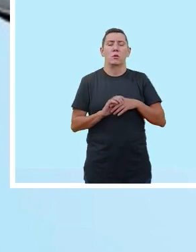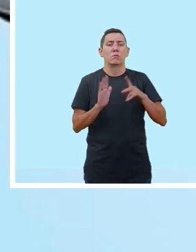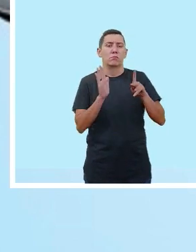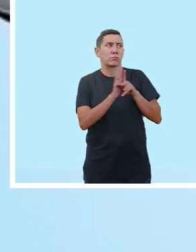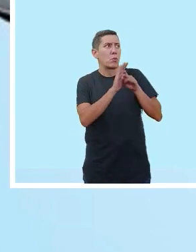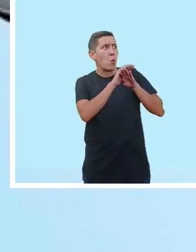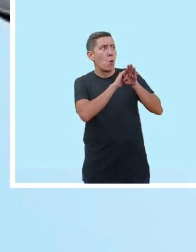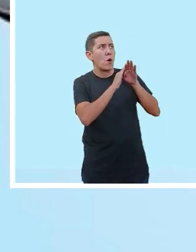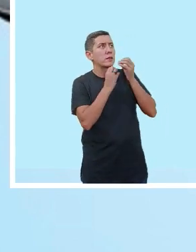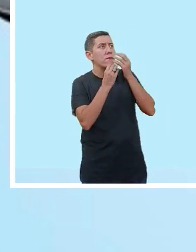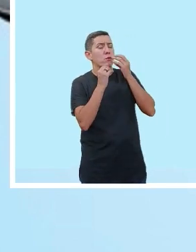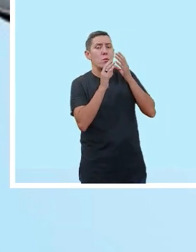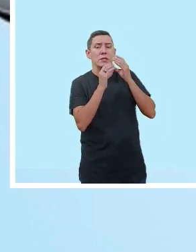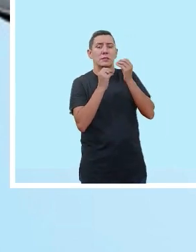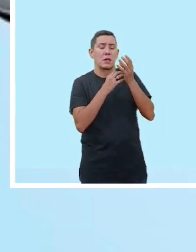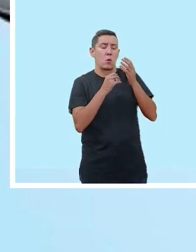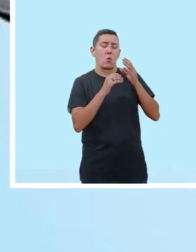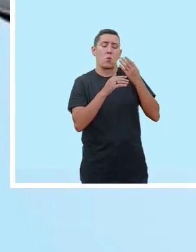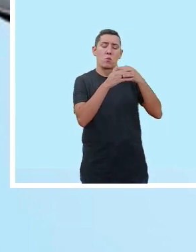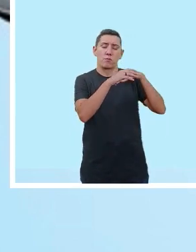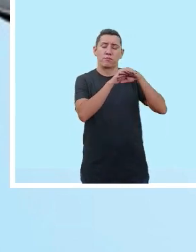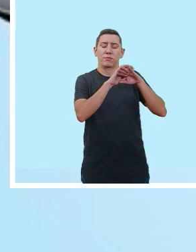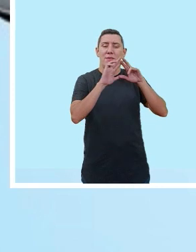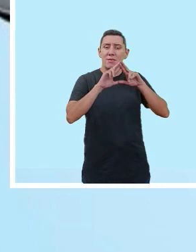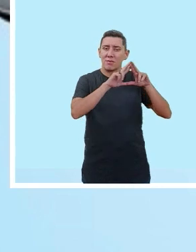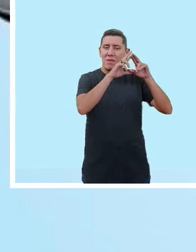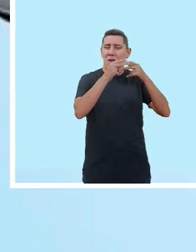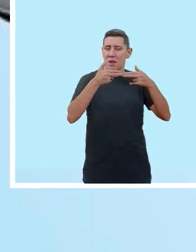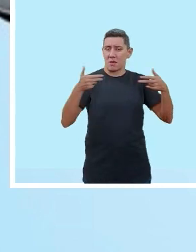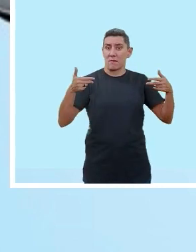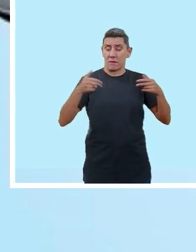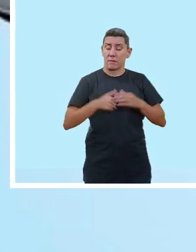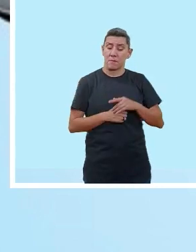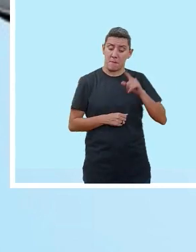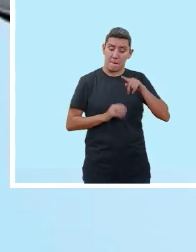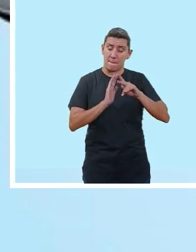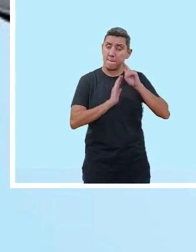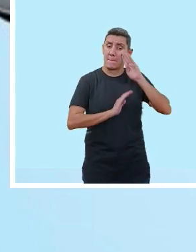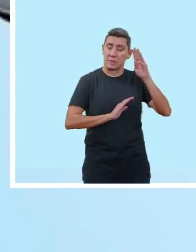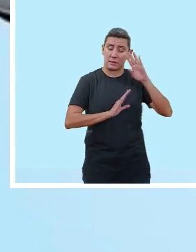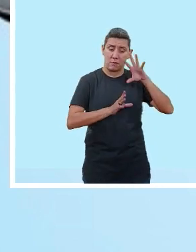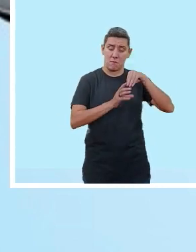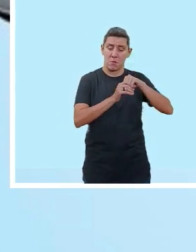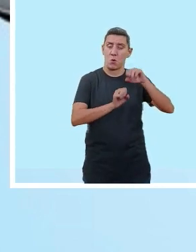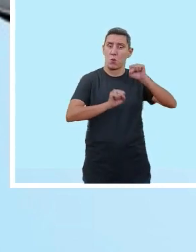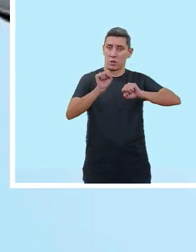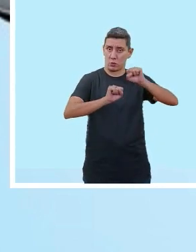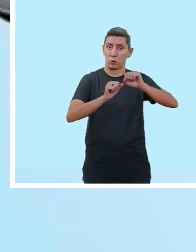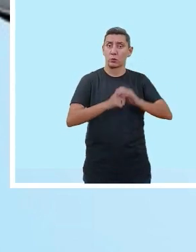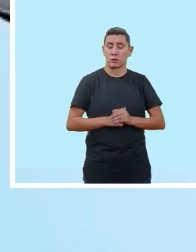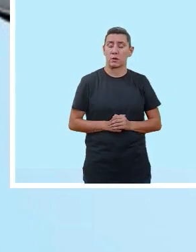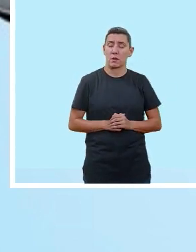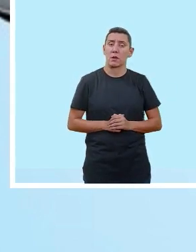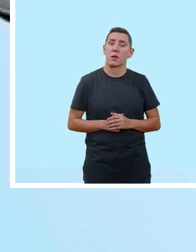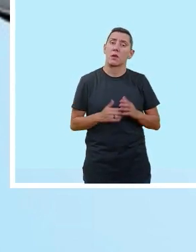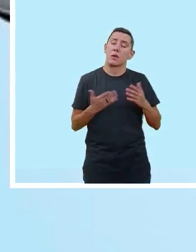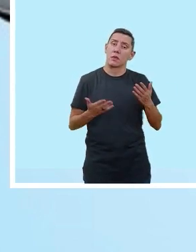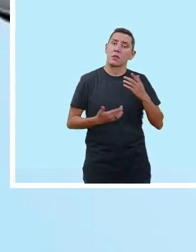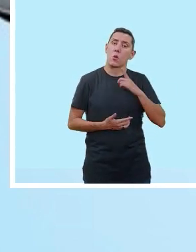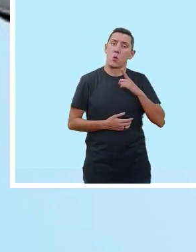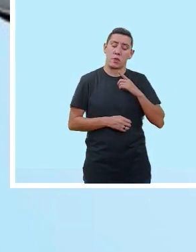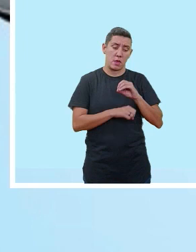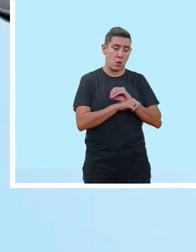toda a parte industrial. E nós temos um negócio de consumo globalmente, né? Então a Huawei está